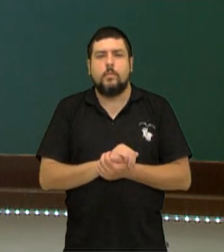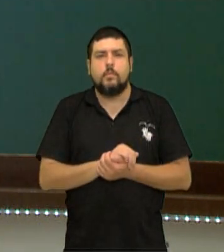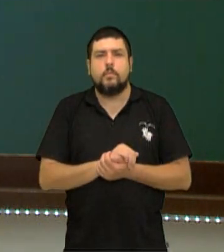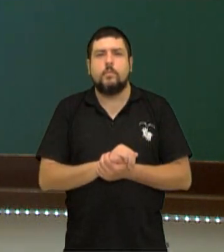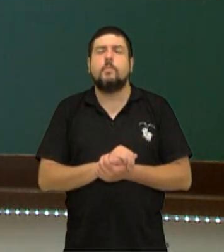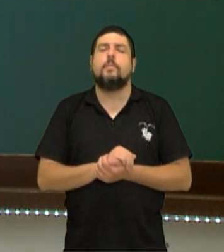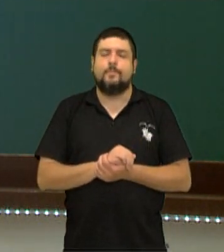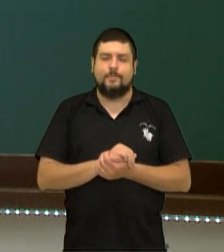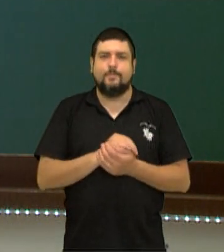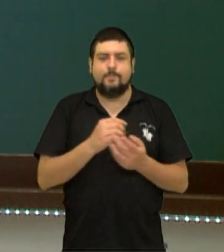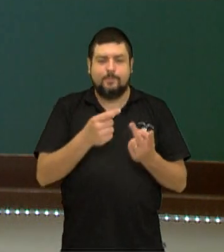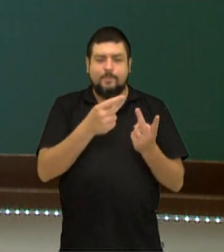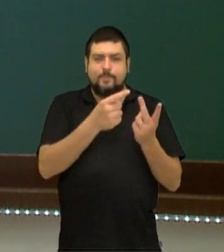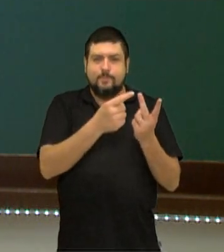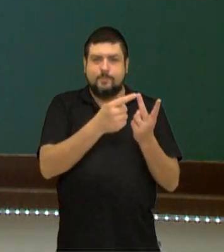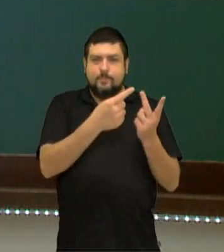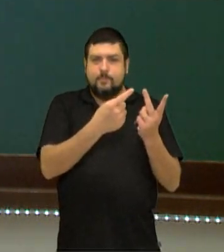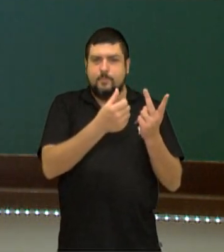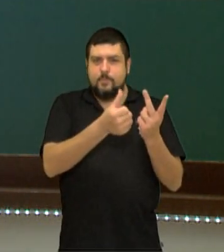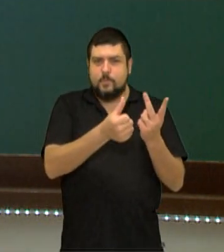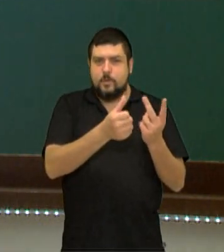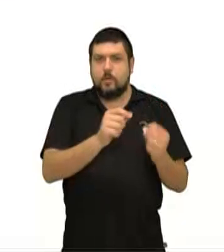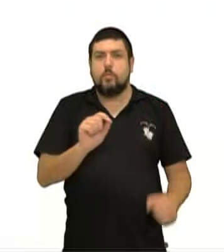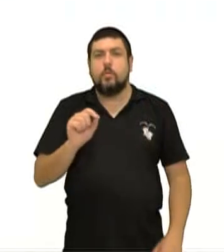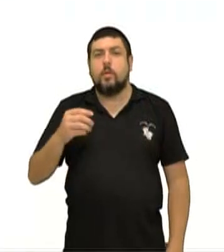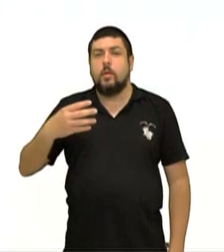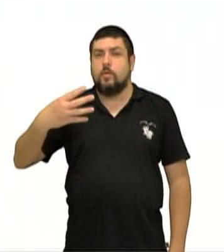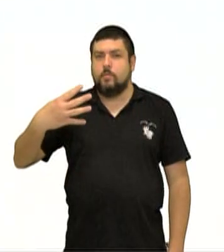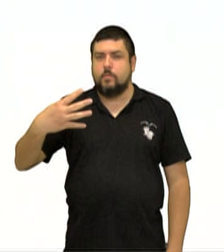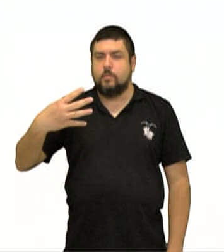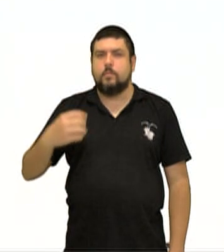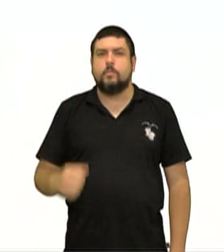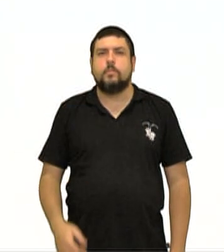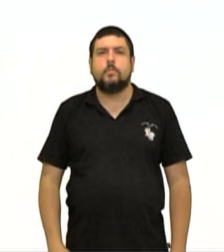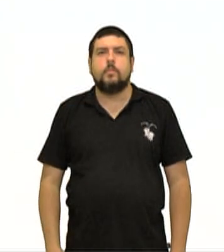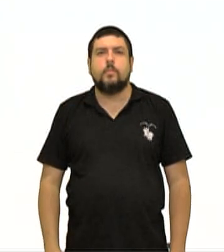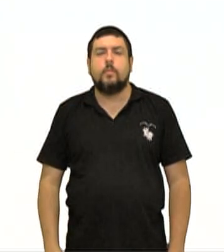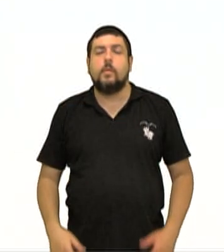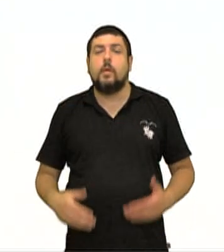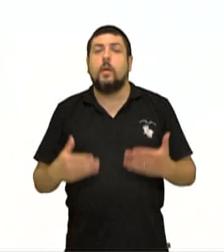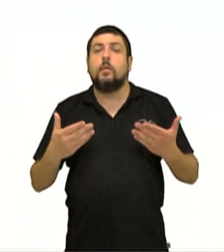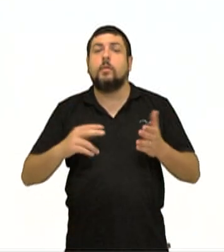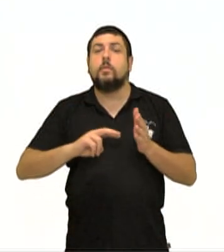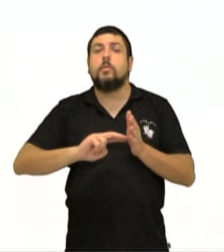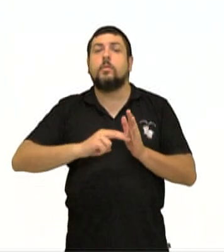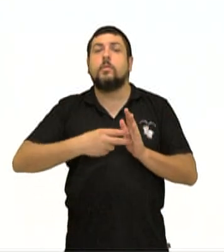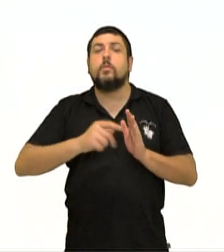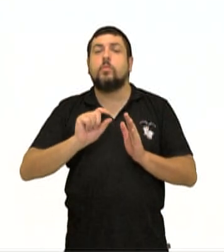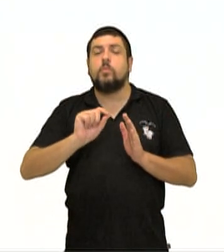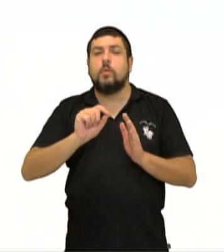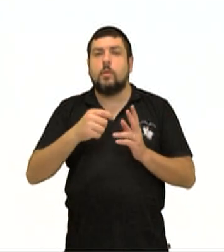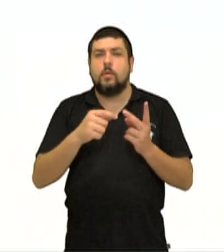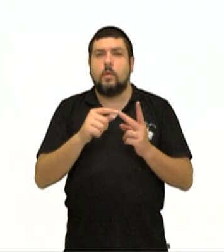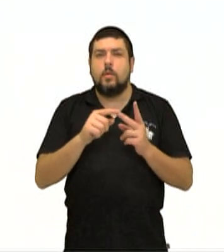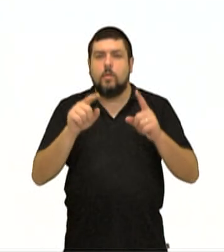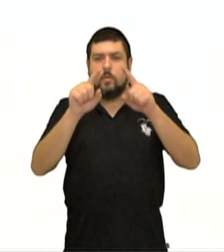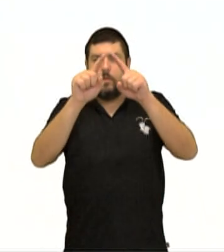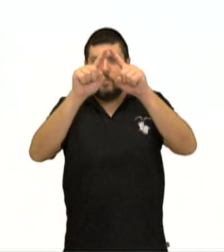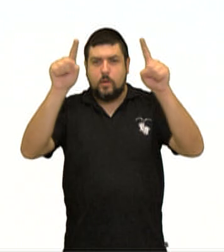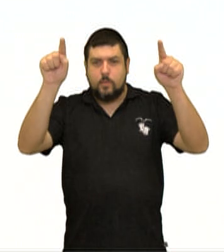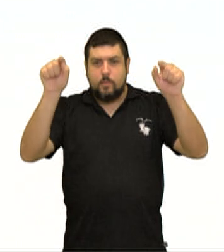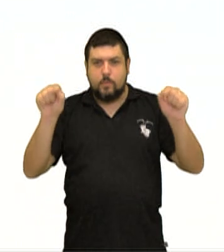de 16 é 4 centímetros, ok? Então, significa que esse segundo